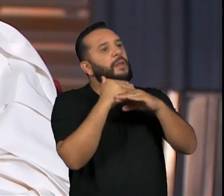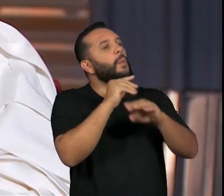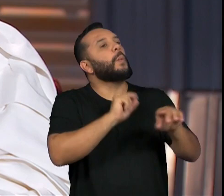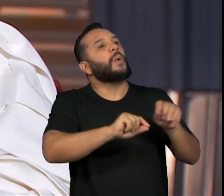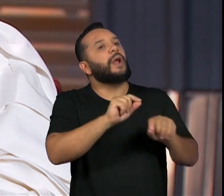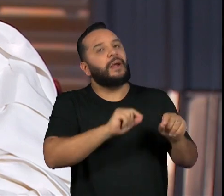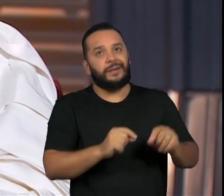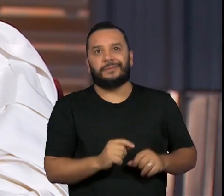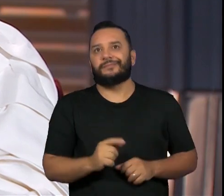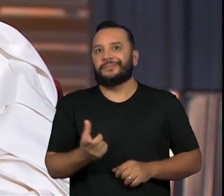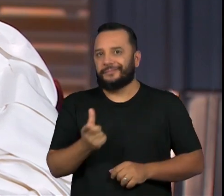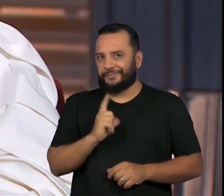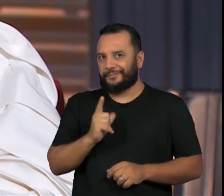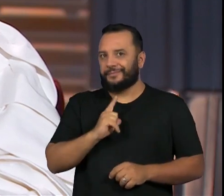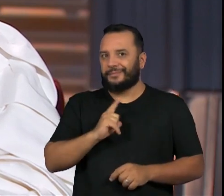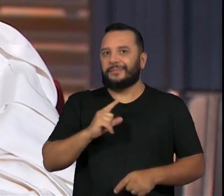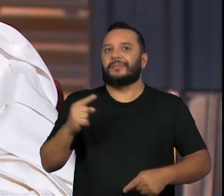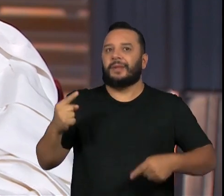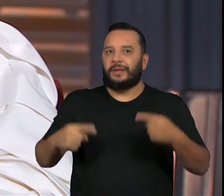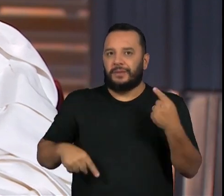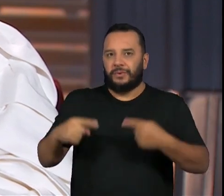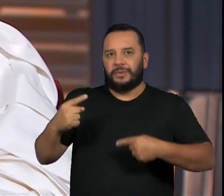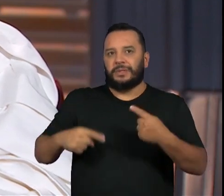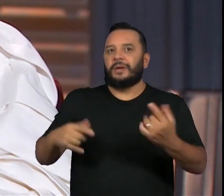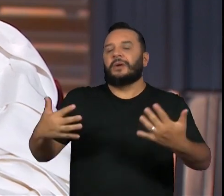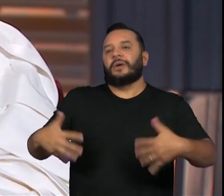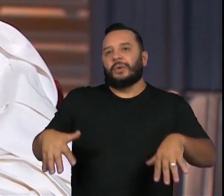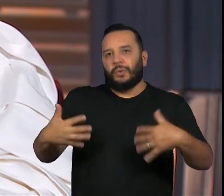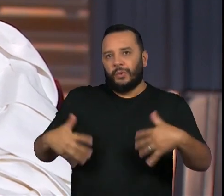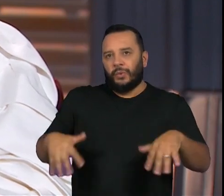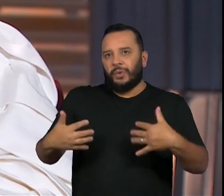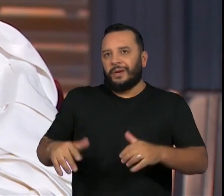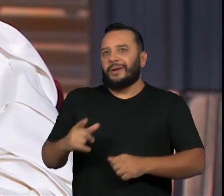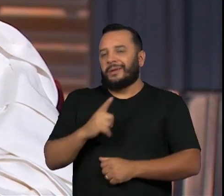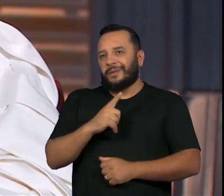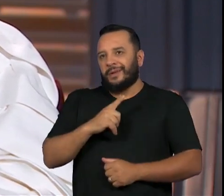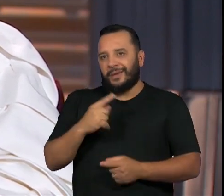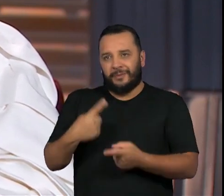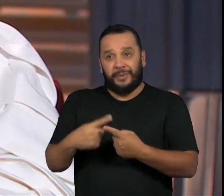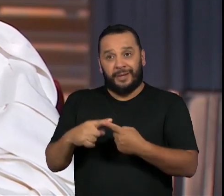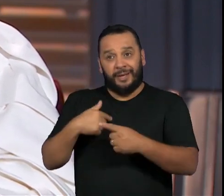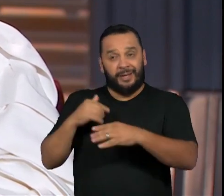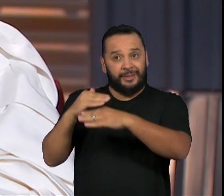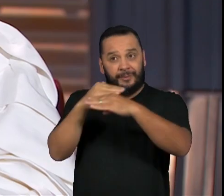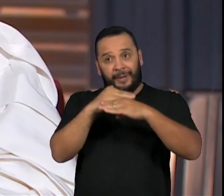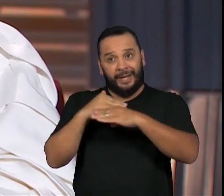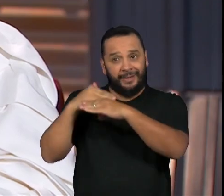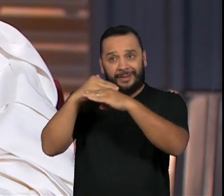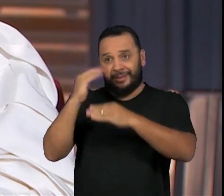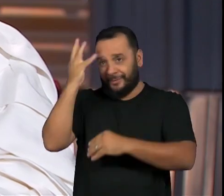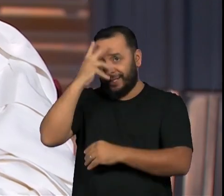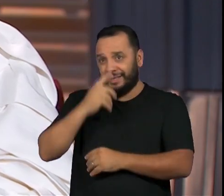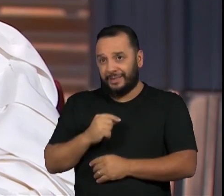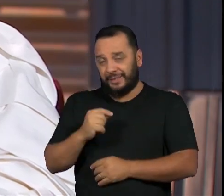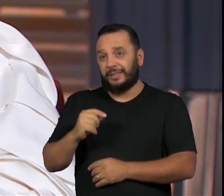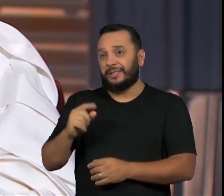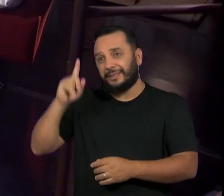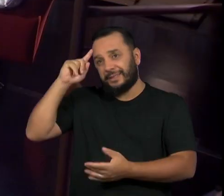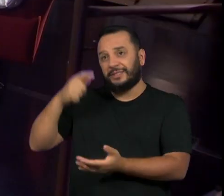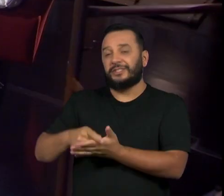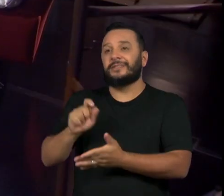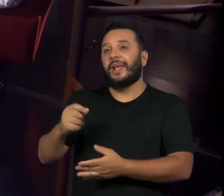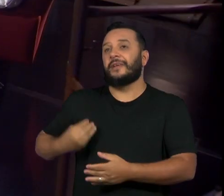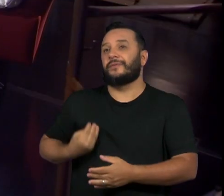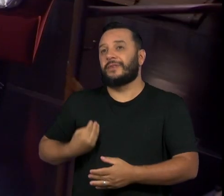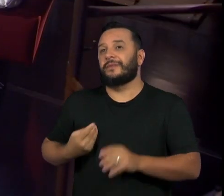é uma discussão muito complexa, né? Por meio desse padrão de beleza, a gente define quem vive e quem morre.